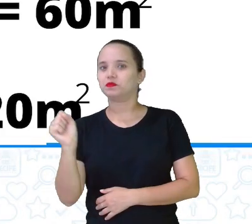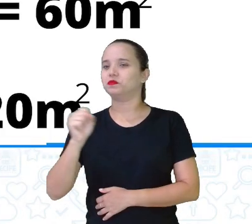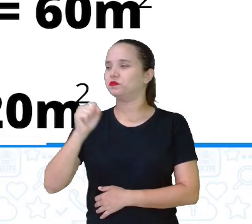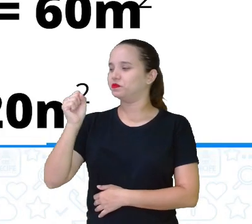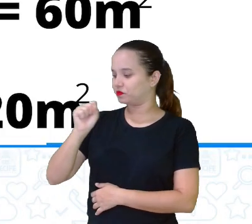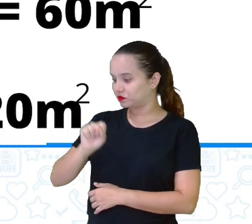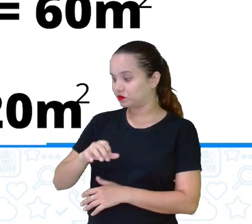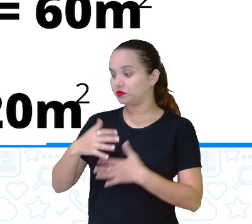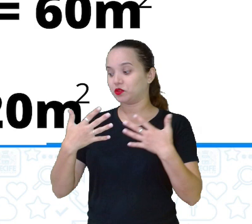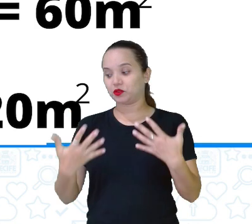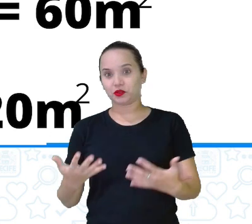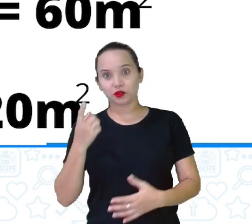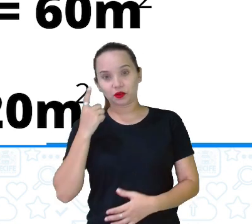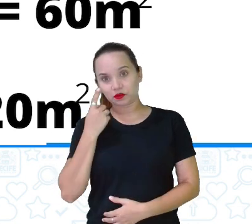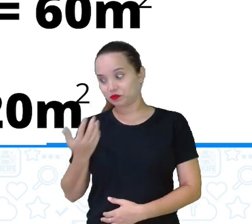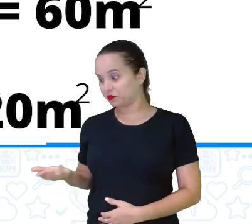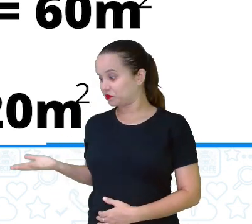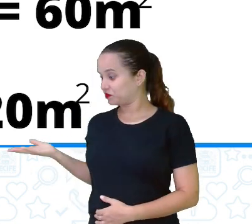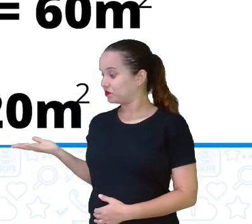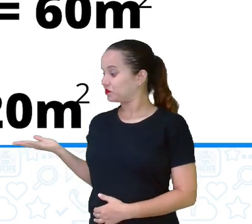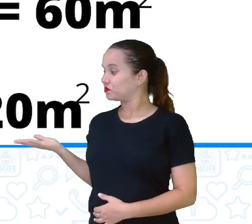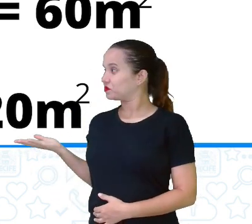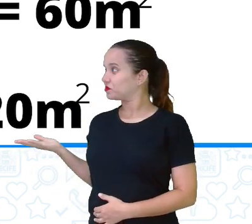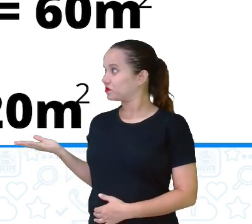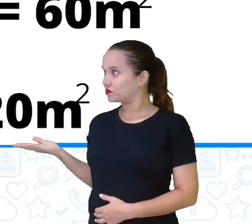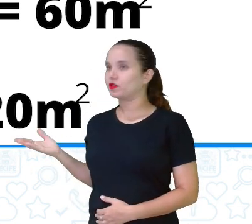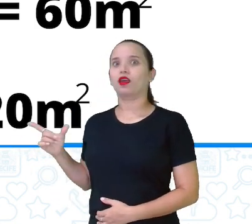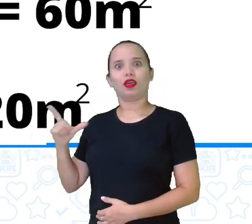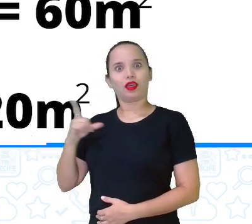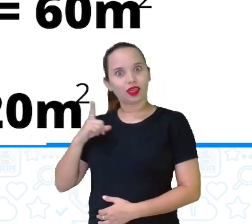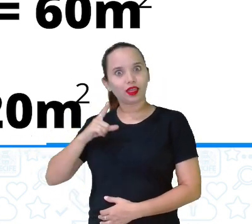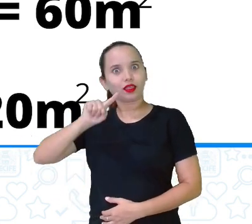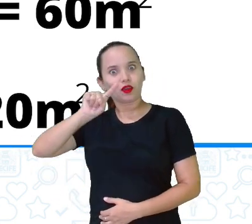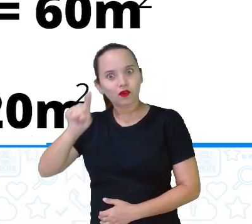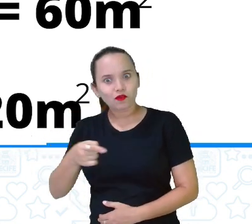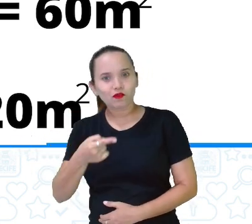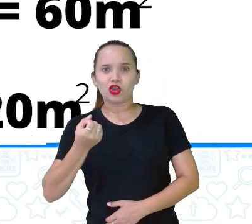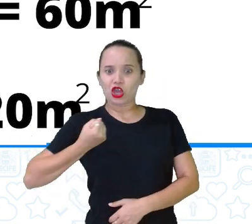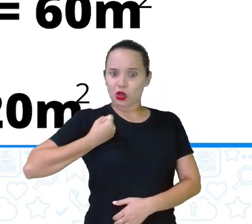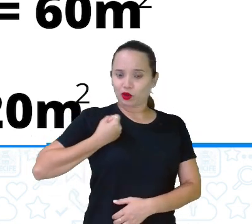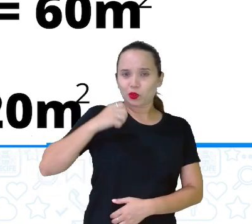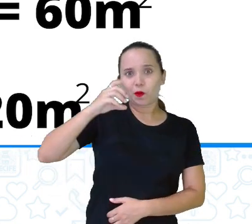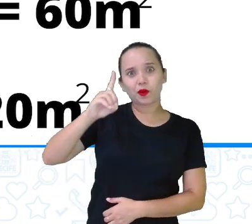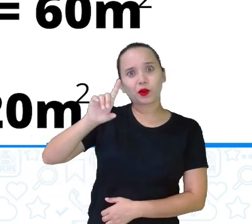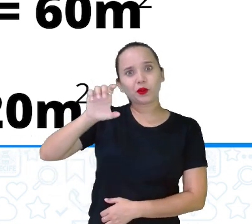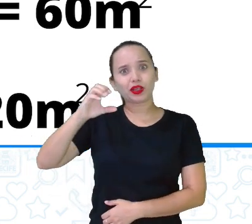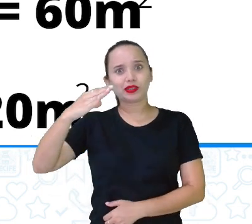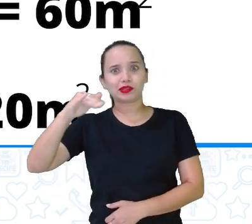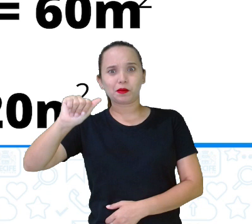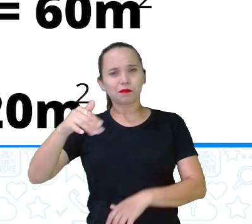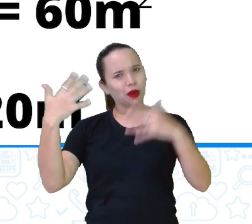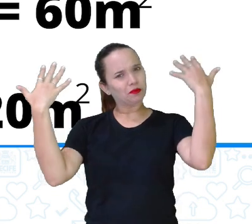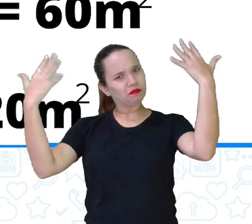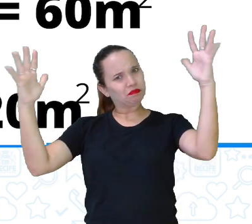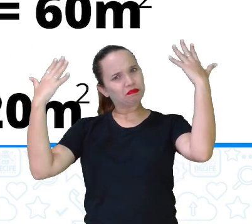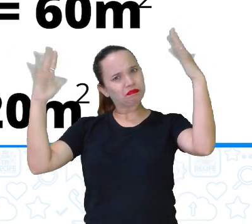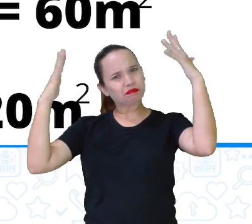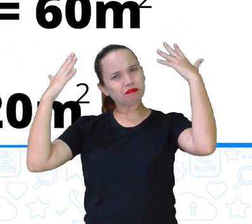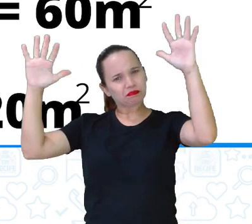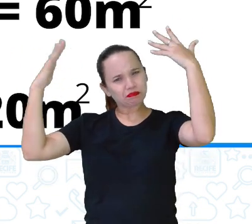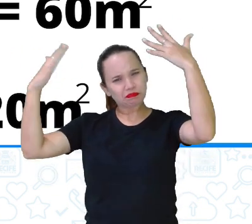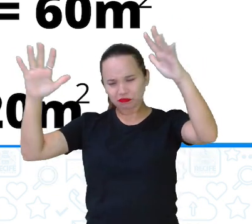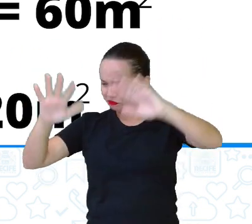Olha, e com direito a vírgula e número decimal. Pra uma salva de palmas para o Marcos, minha gente.